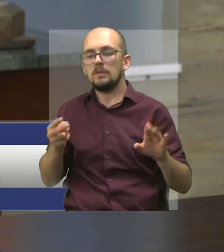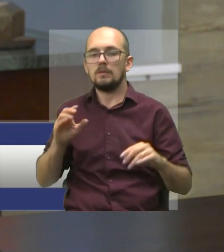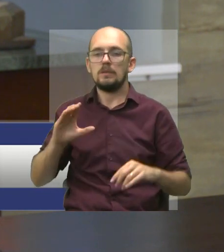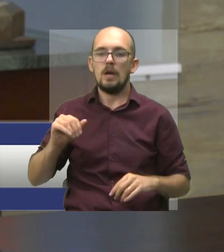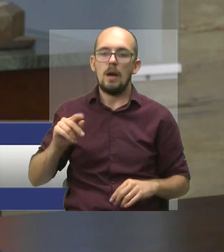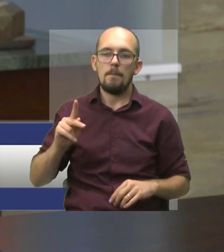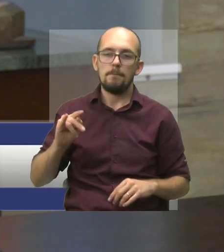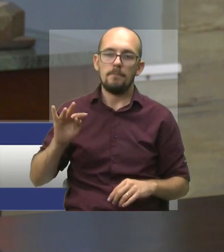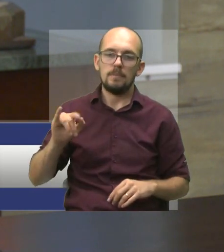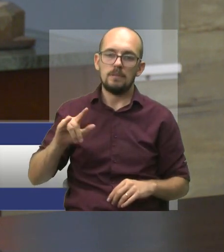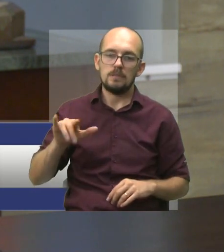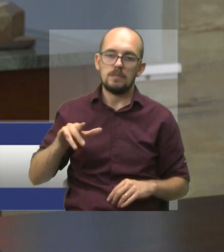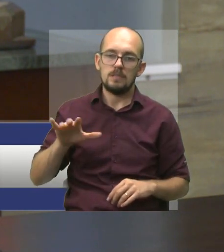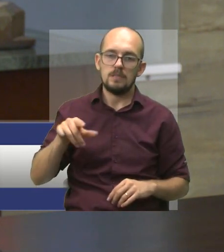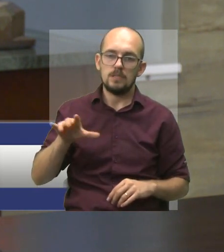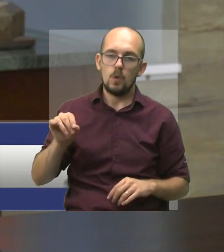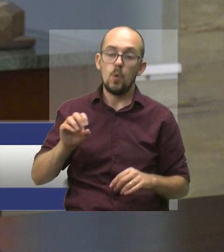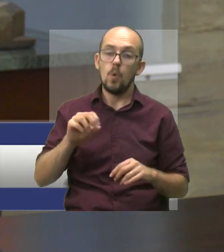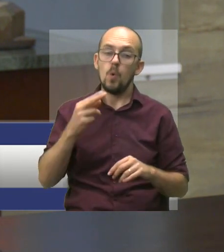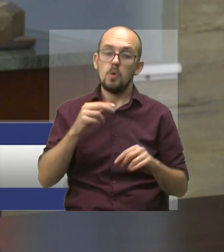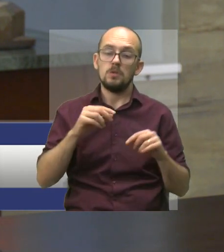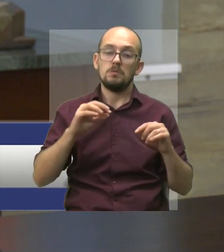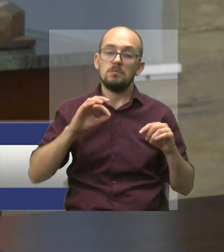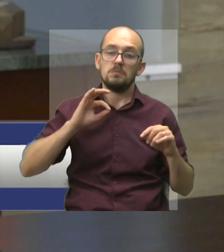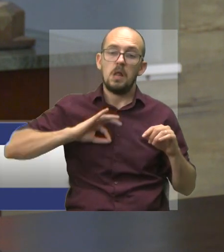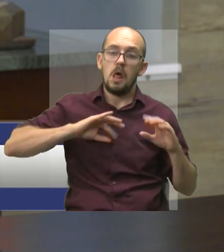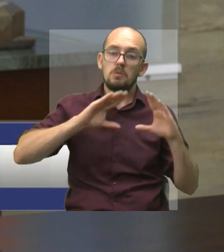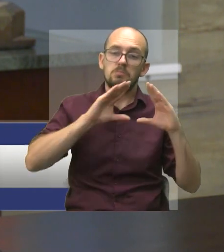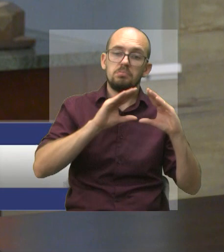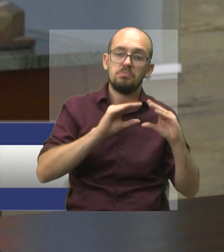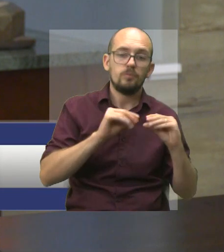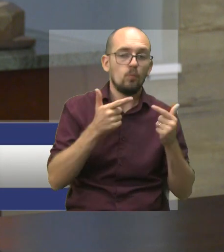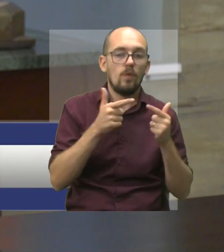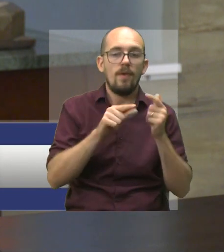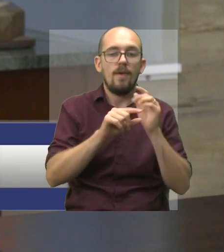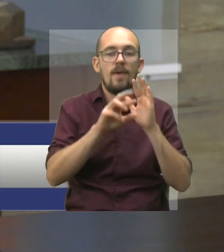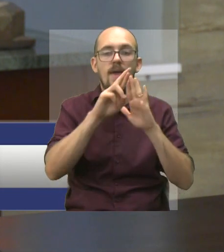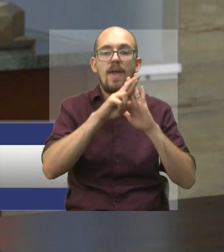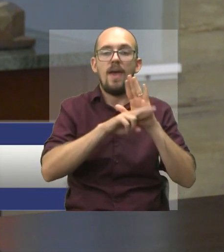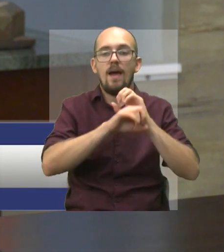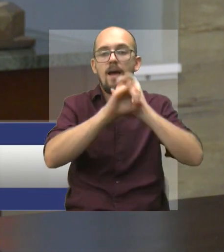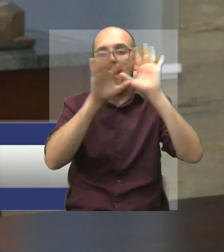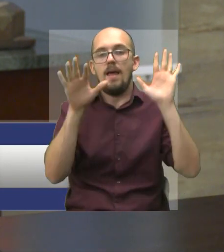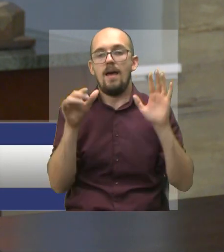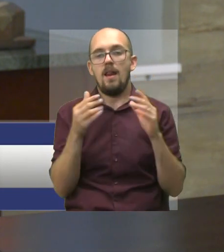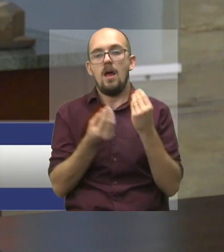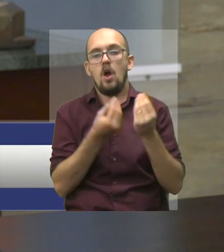reduzindo o benefício e não estabelecendo regras claras do que vai acontecer.